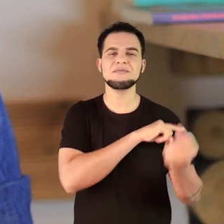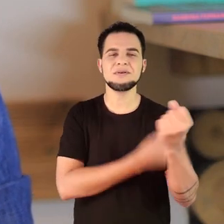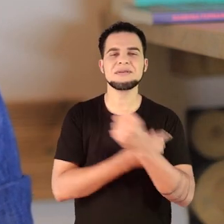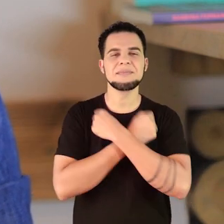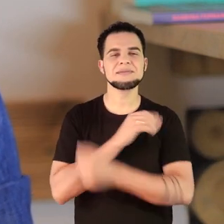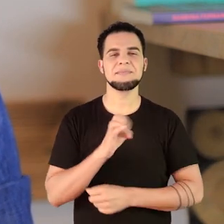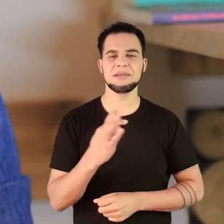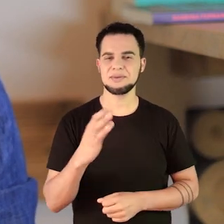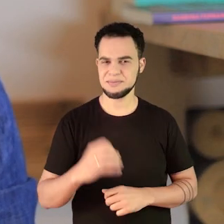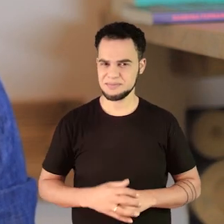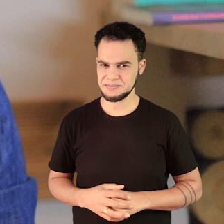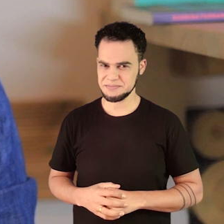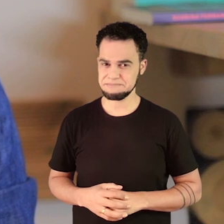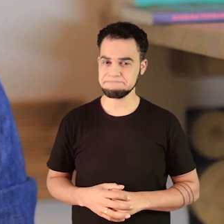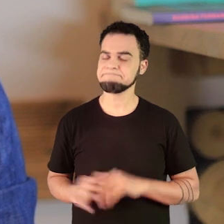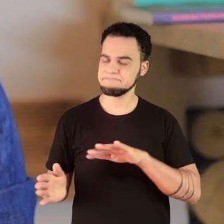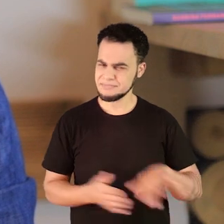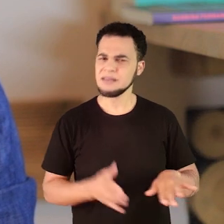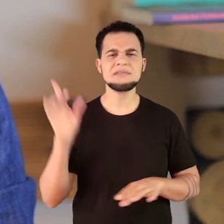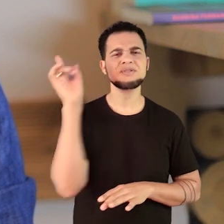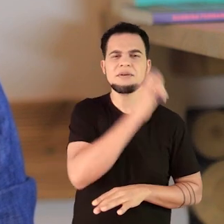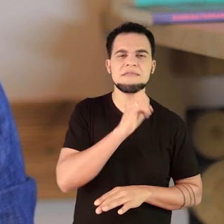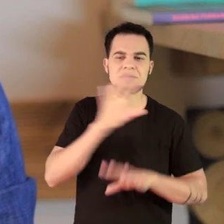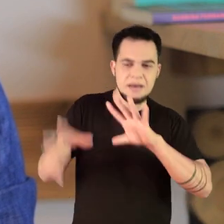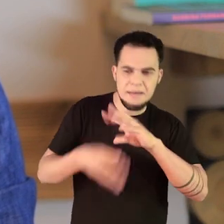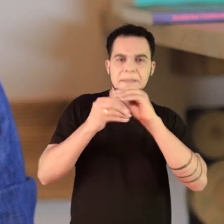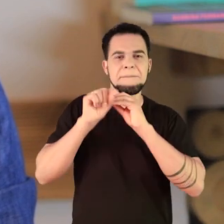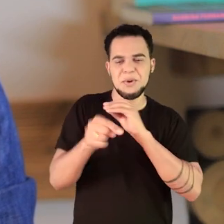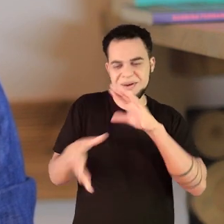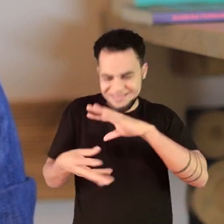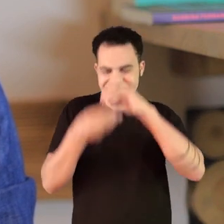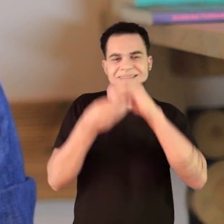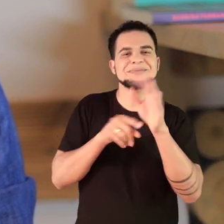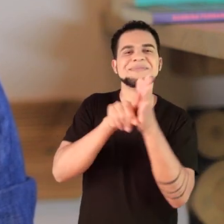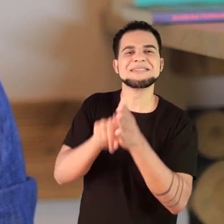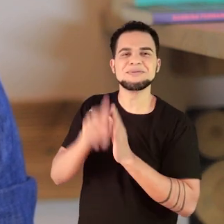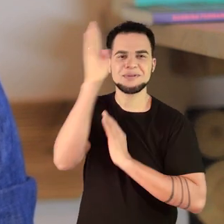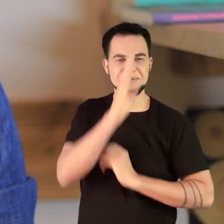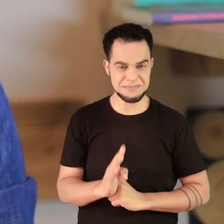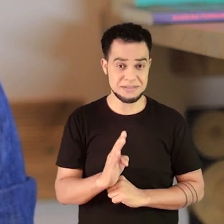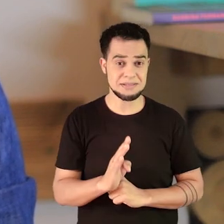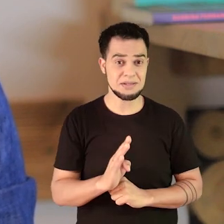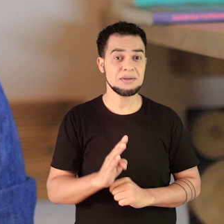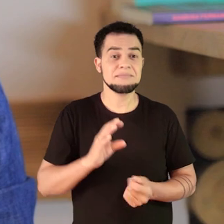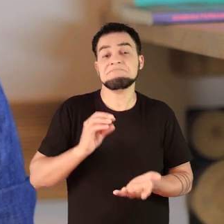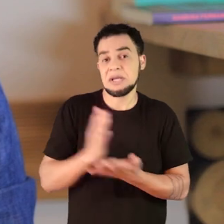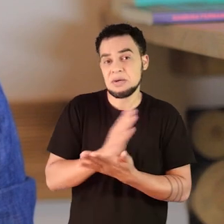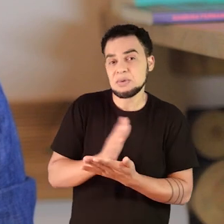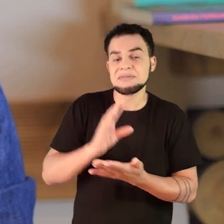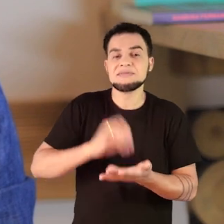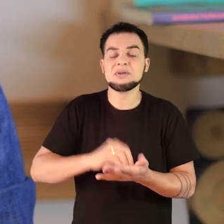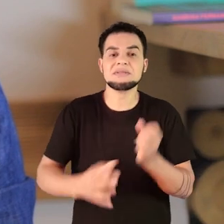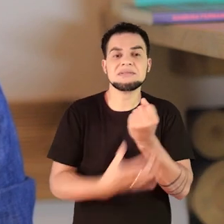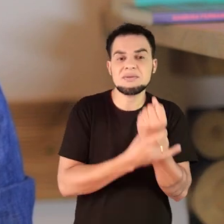um abraço, Beto. Vai ser difícil resumir em 1000 caracteres os sentimentos de pesquisador hoje no Brasil. Para além da insegurança